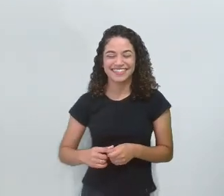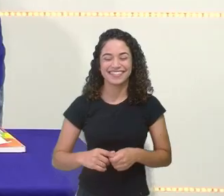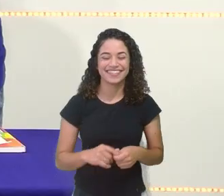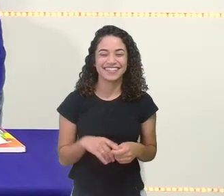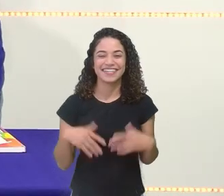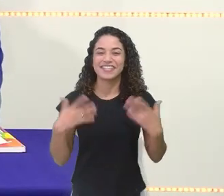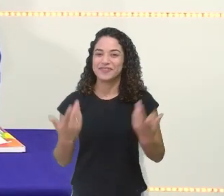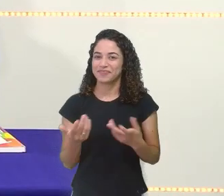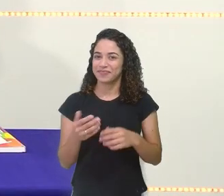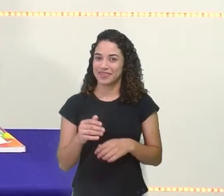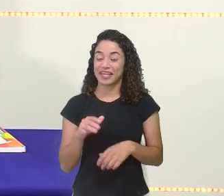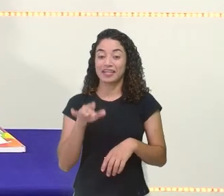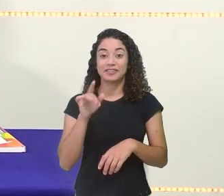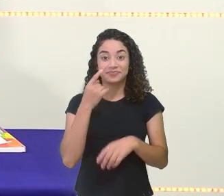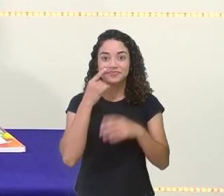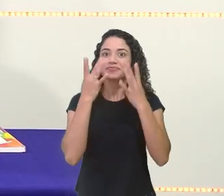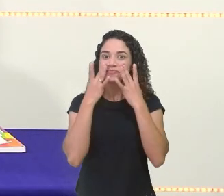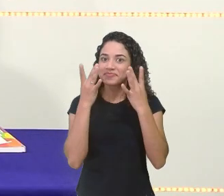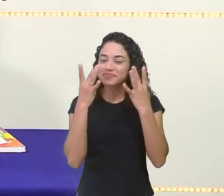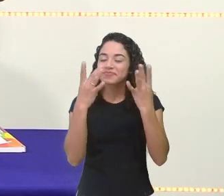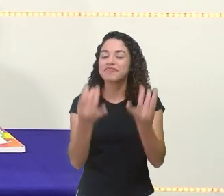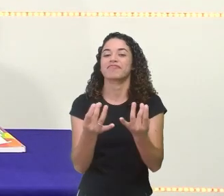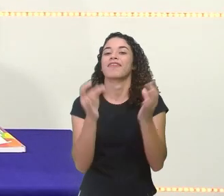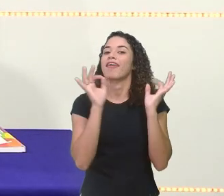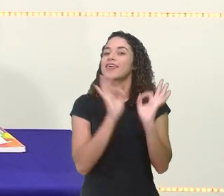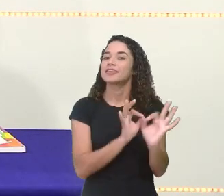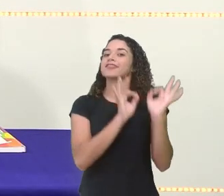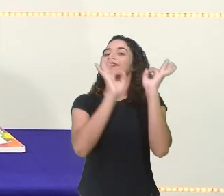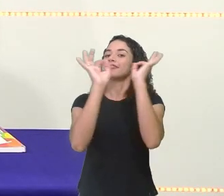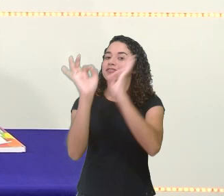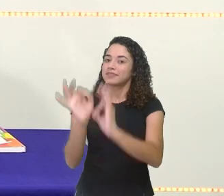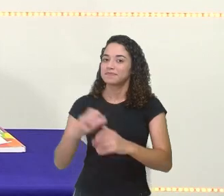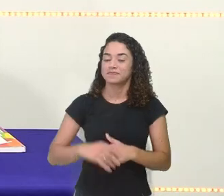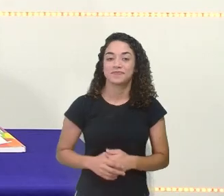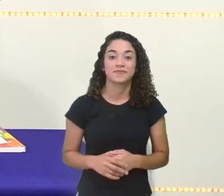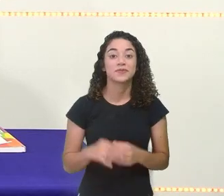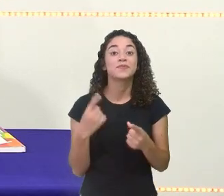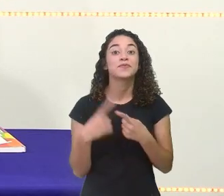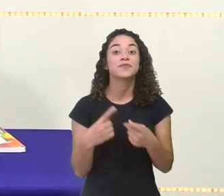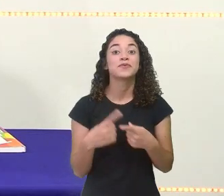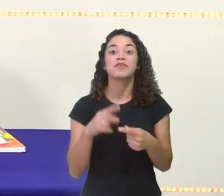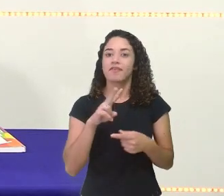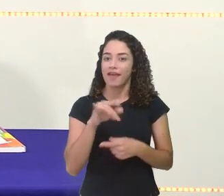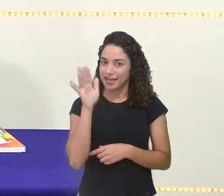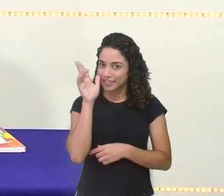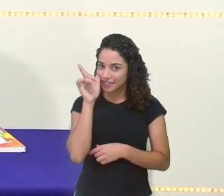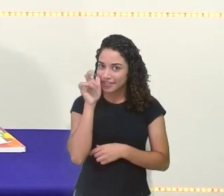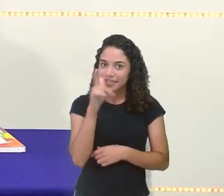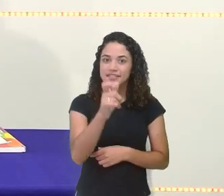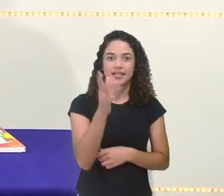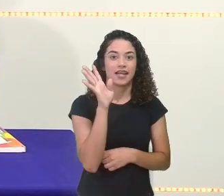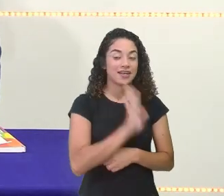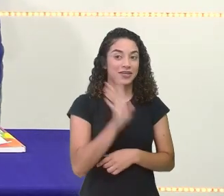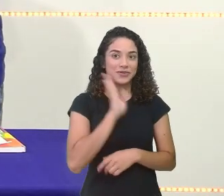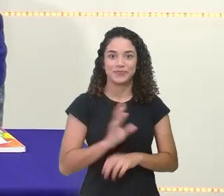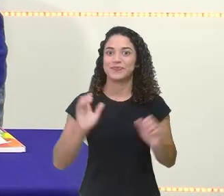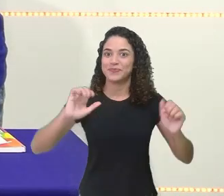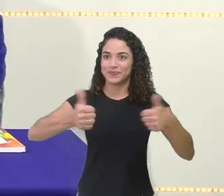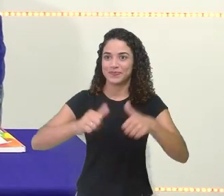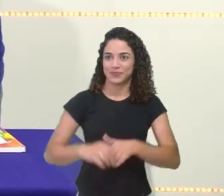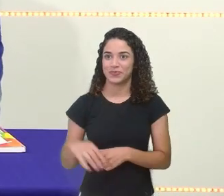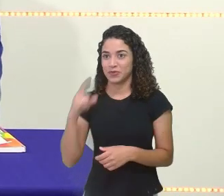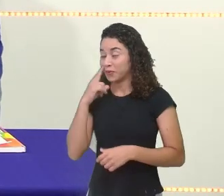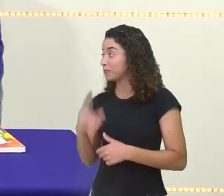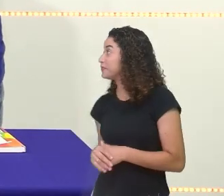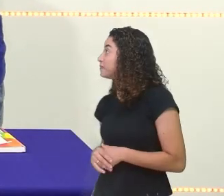Então, fica aí todo mundo atento, prestando bem atenção nesta aula, porque vai ser bem interessante, tá? Olha só,